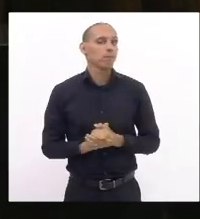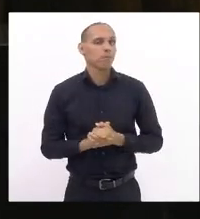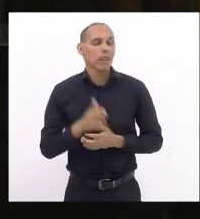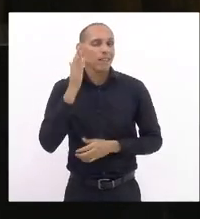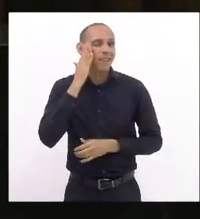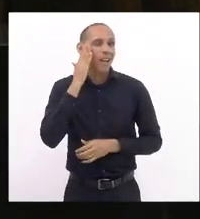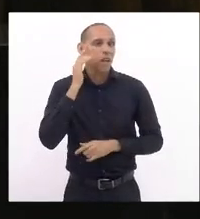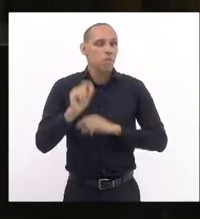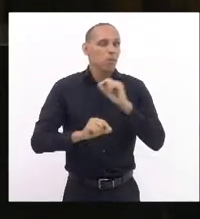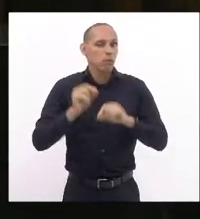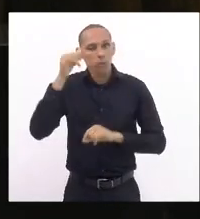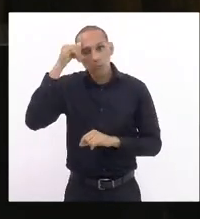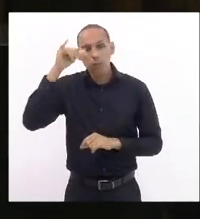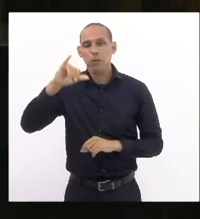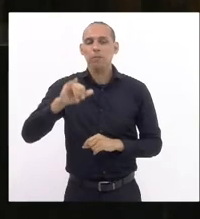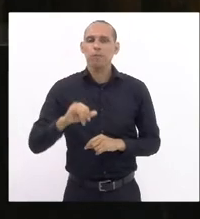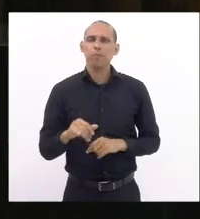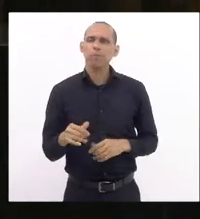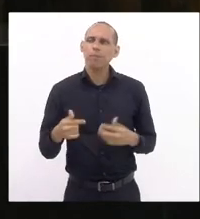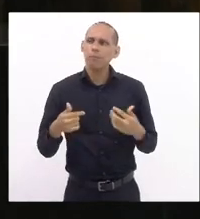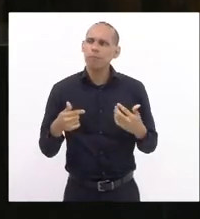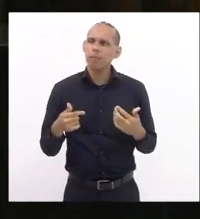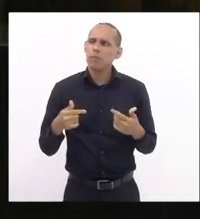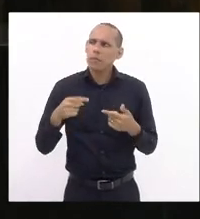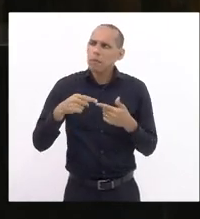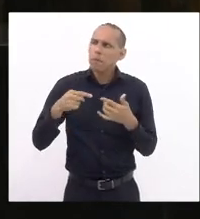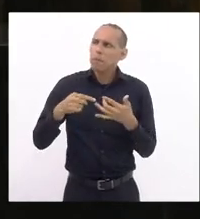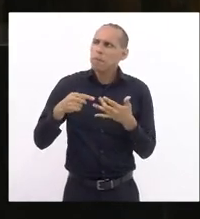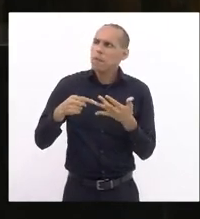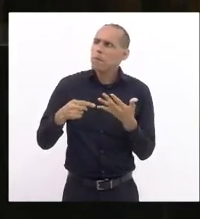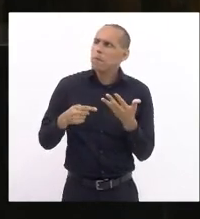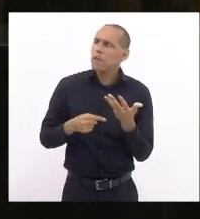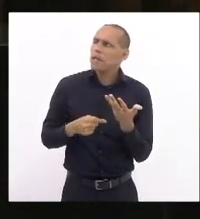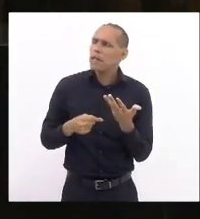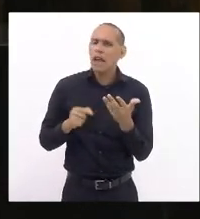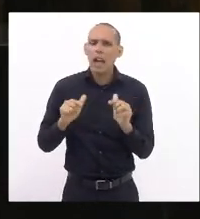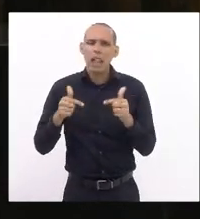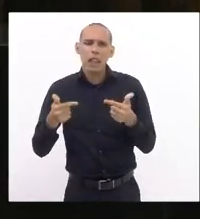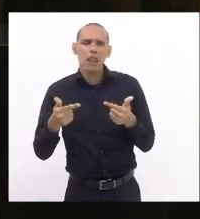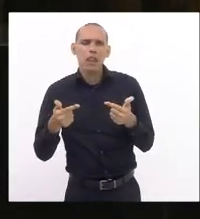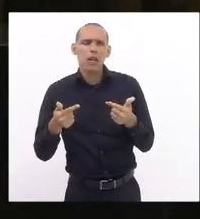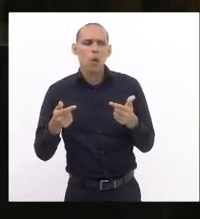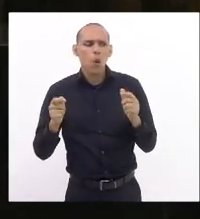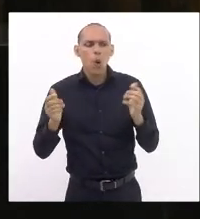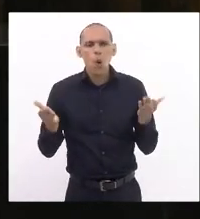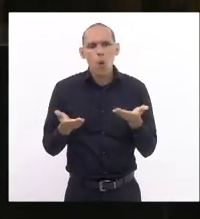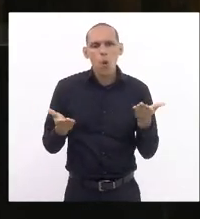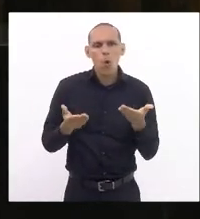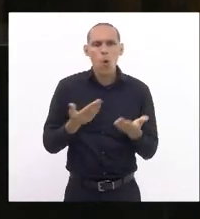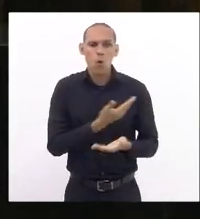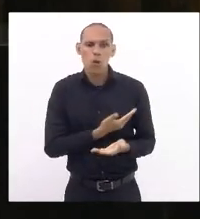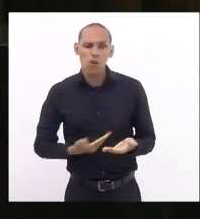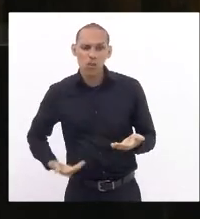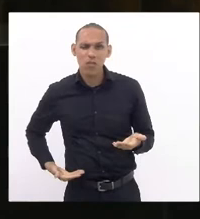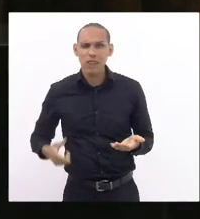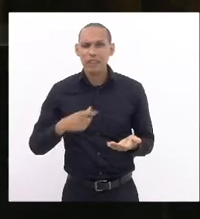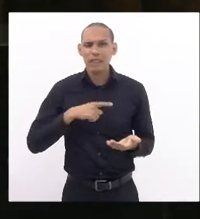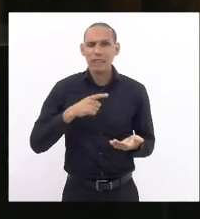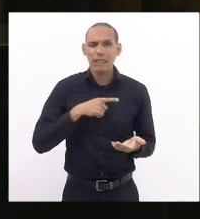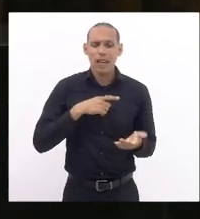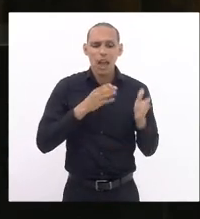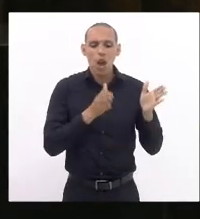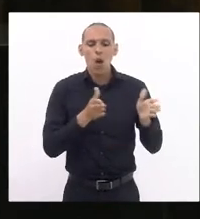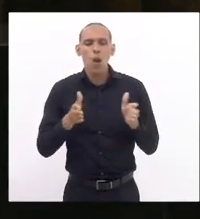de prevenção. Quais são as ações hoje que o governo do Estado tem organizado